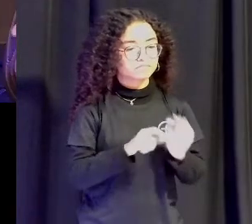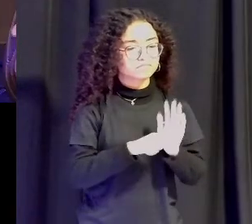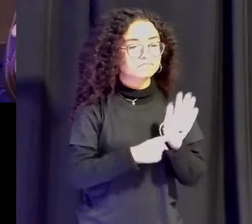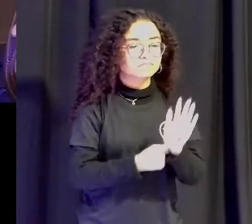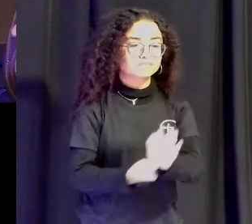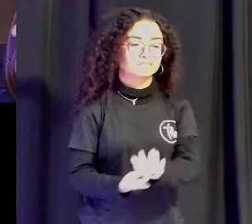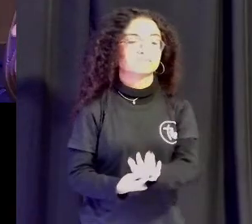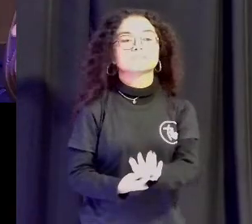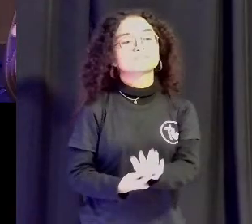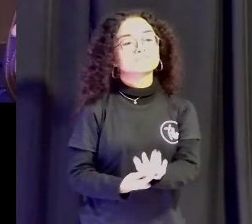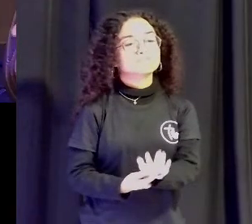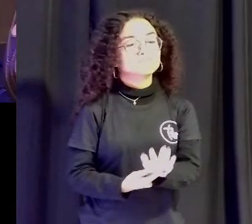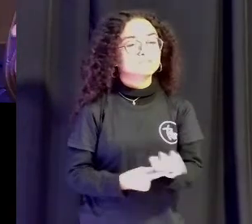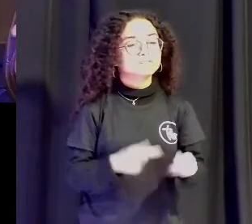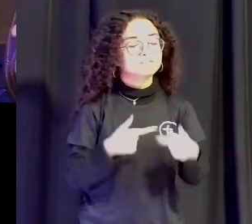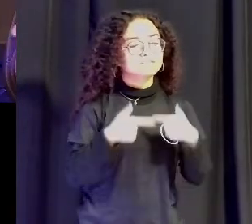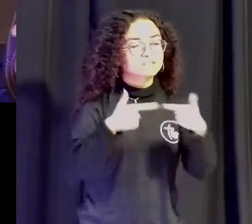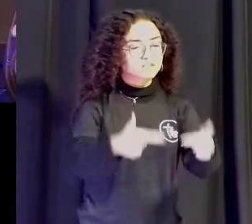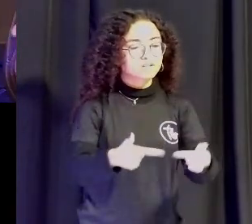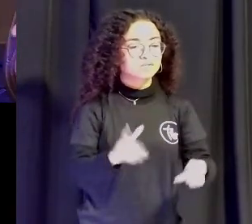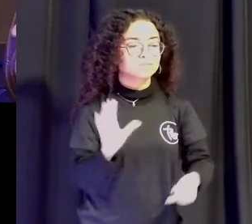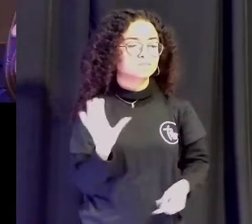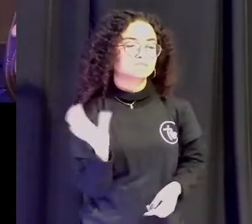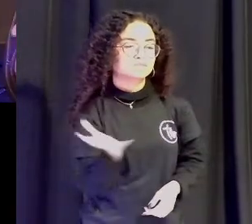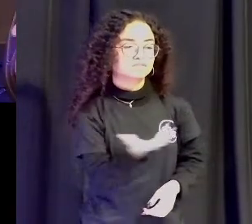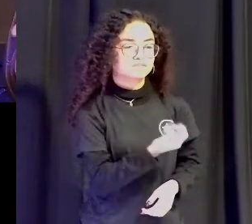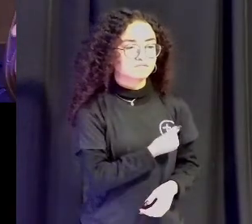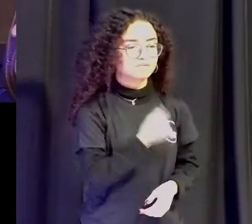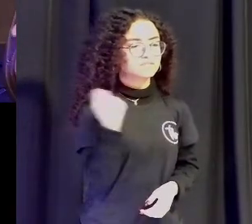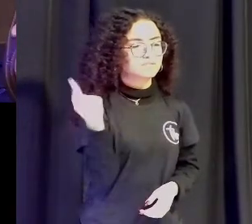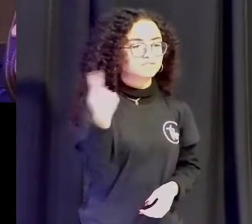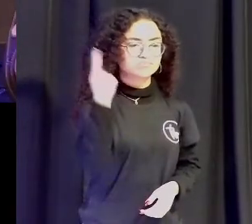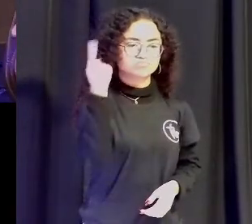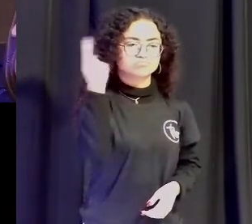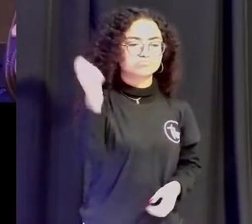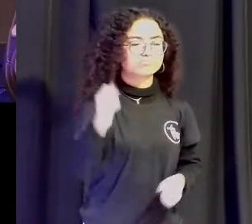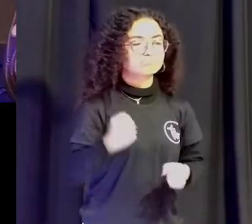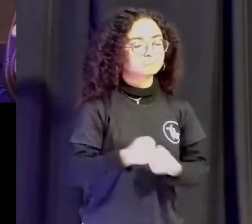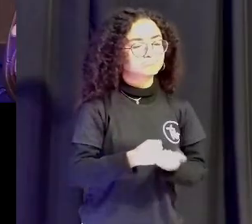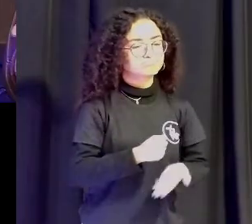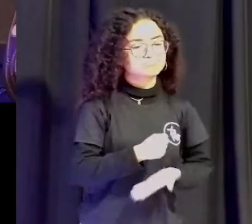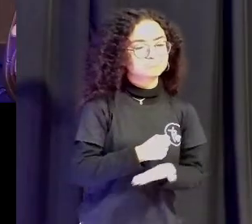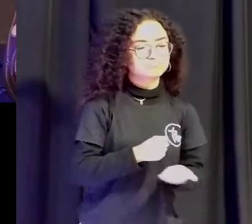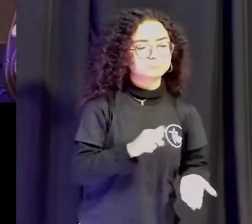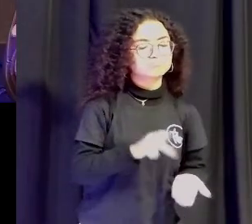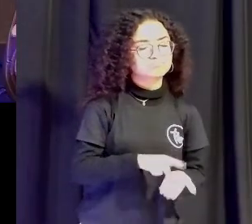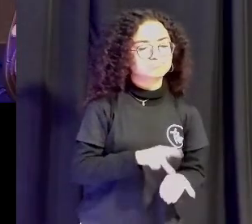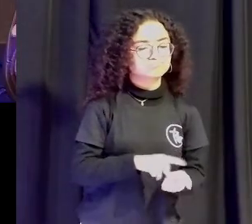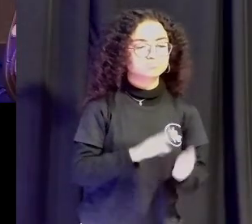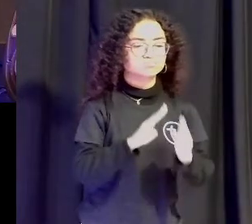obra salvadora de Cristo é a única base verdadeira da igreja.